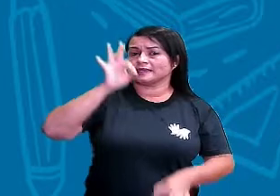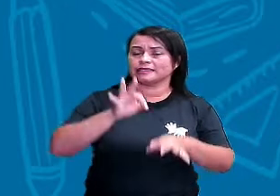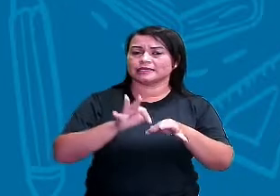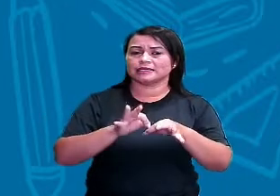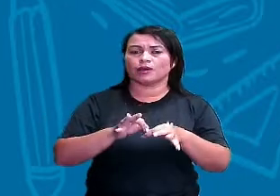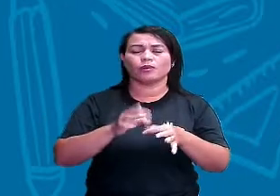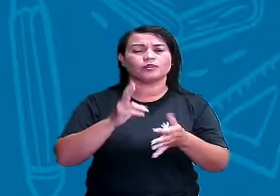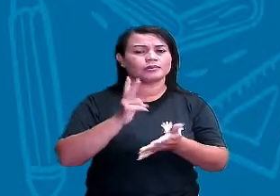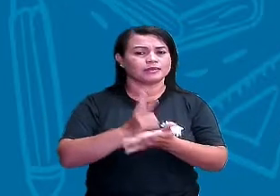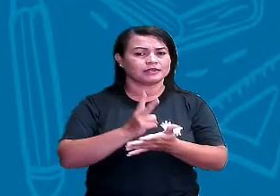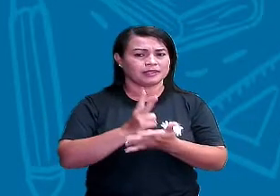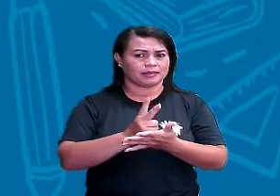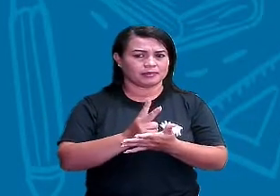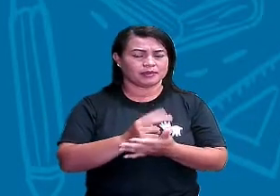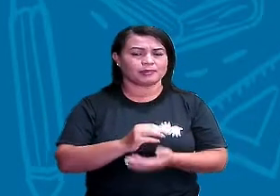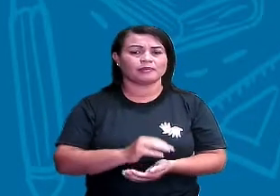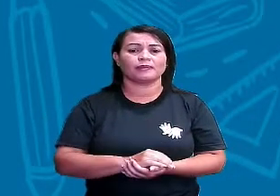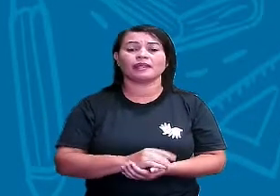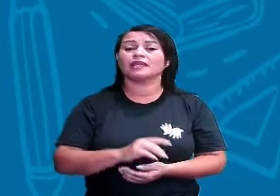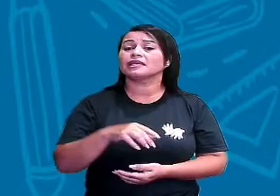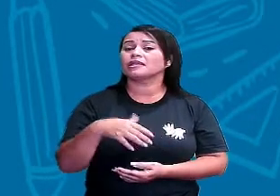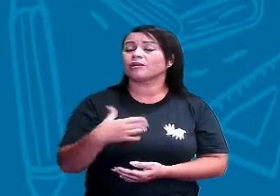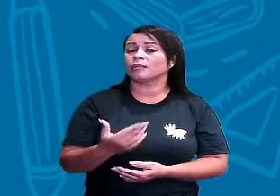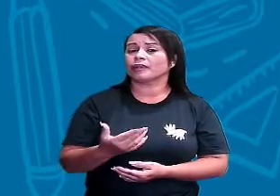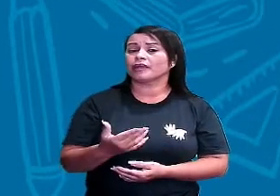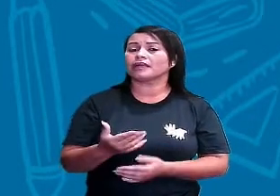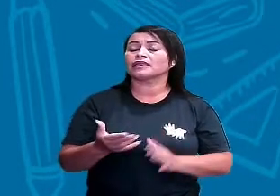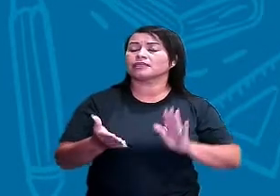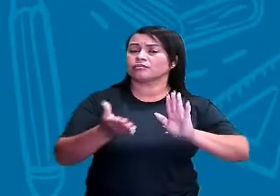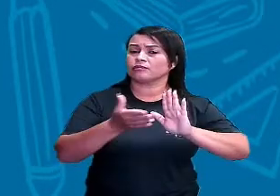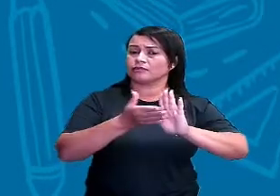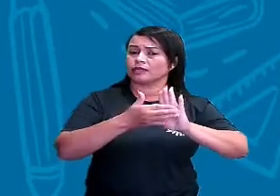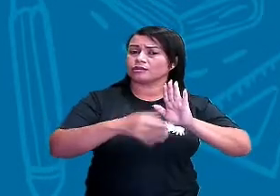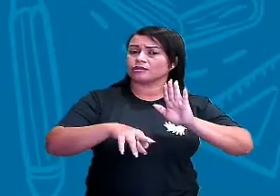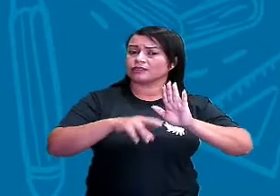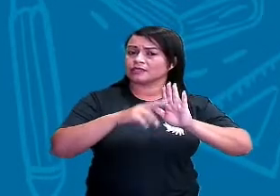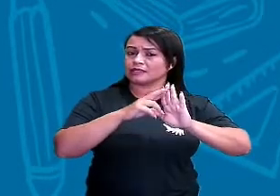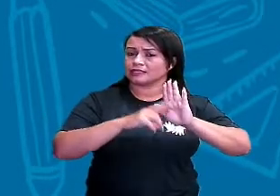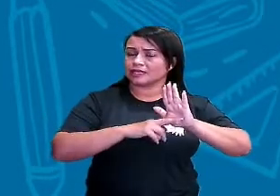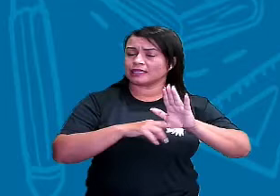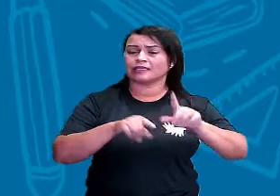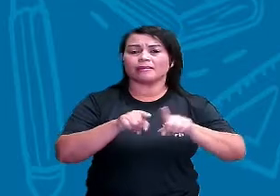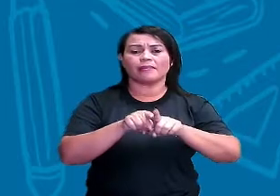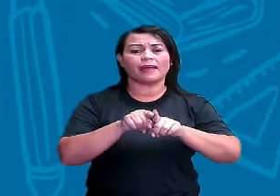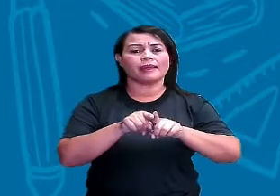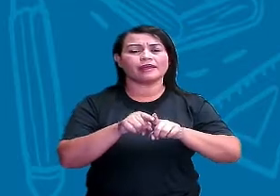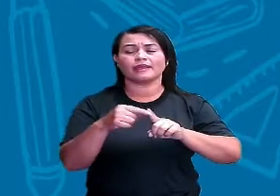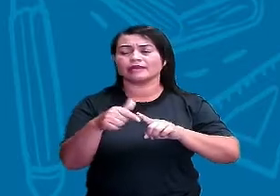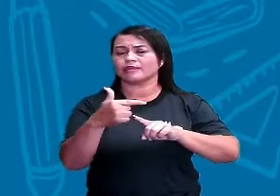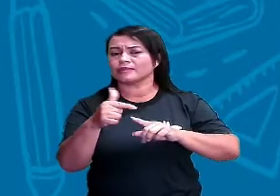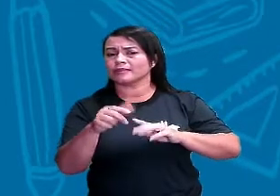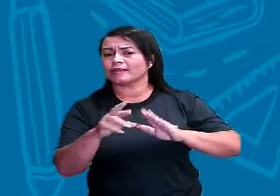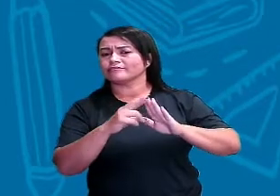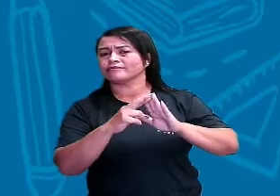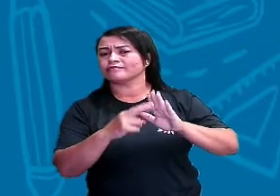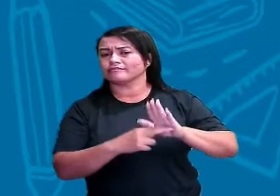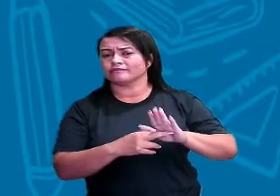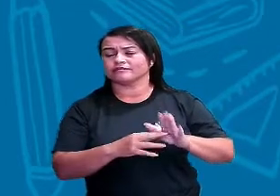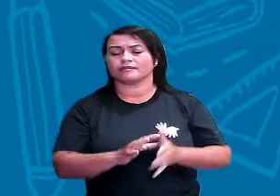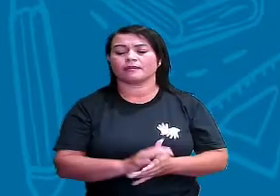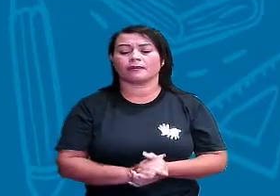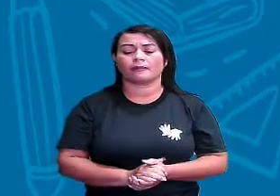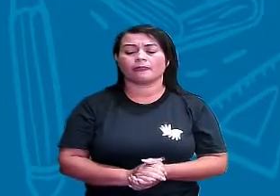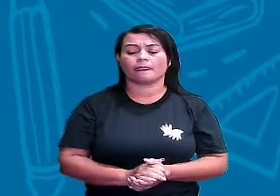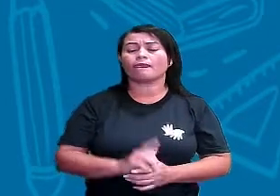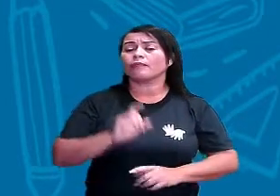de medidas de comprimento, que são padronizadas e as não padronizadas. Vou explicar tudo direitinho para você, do